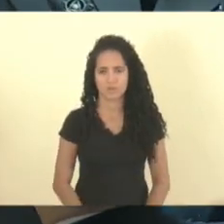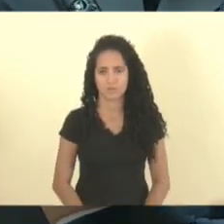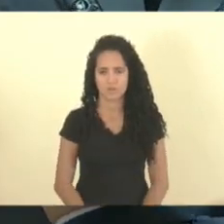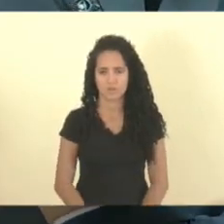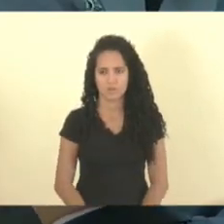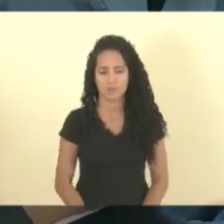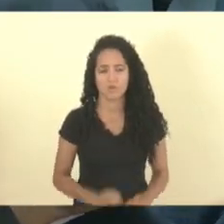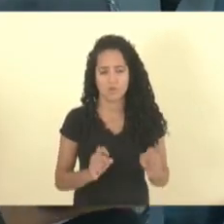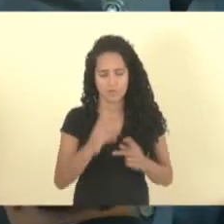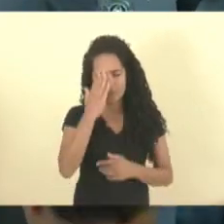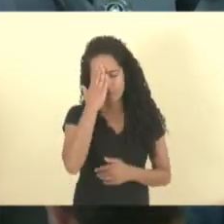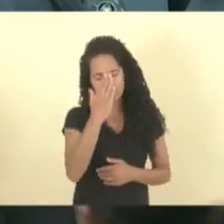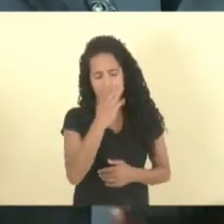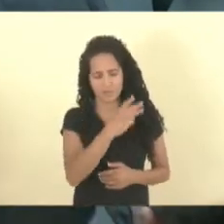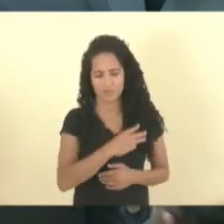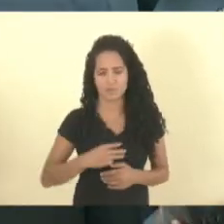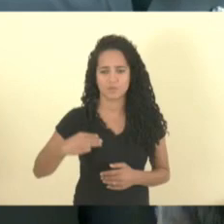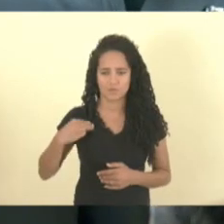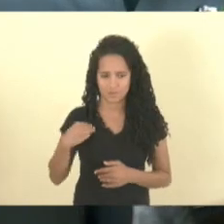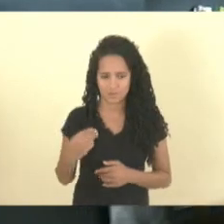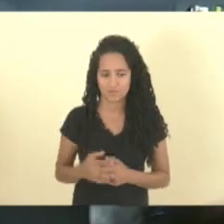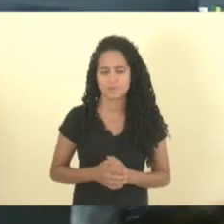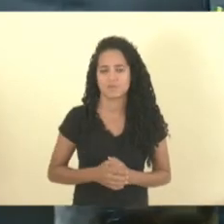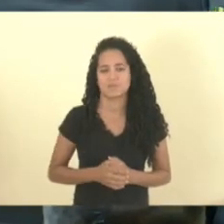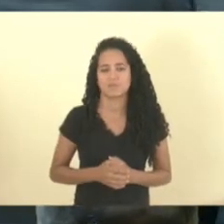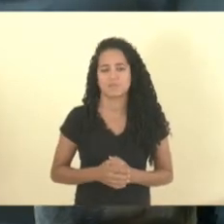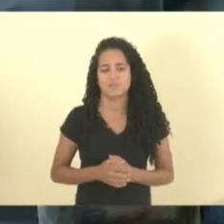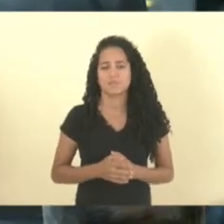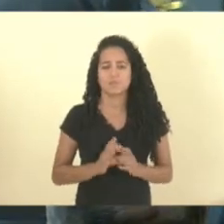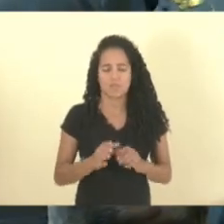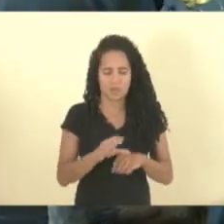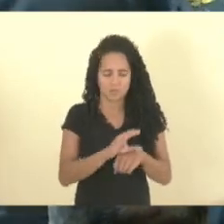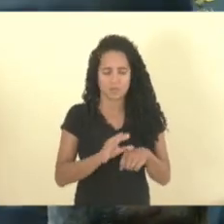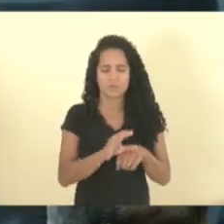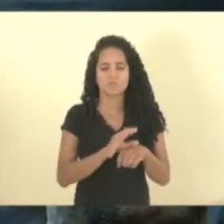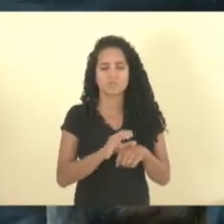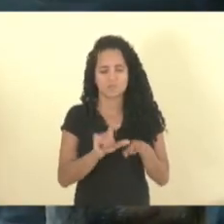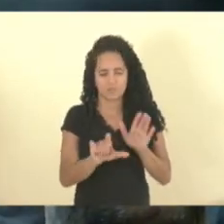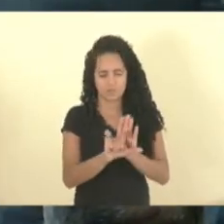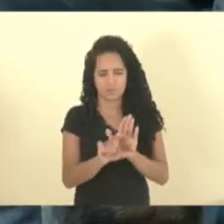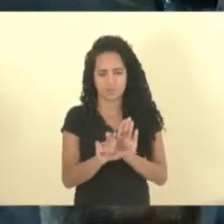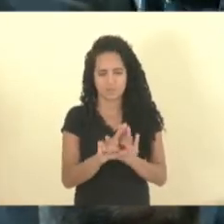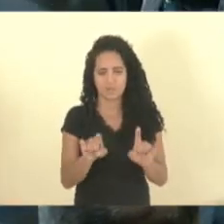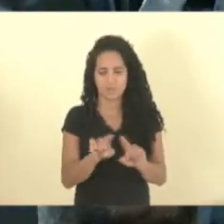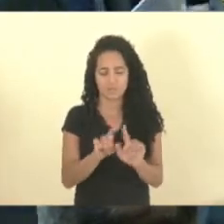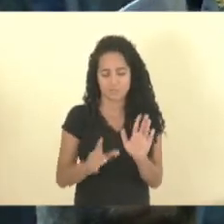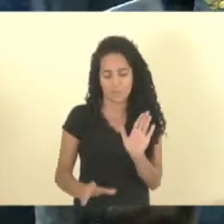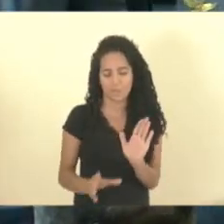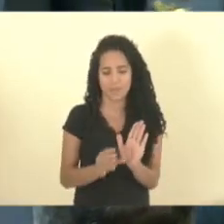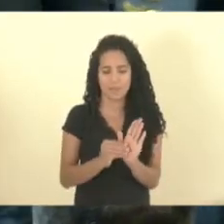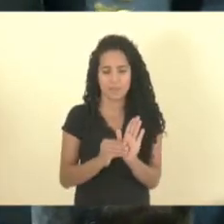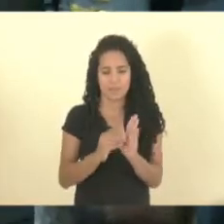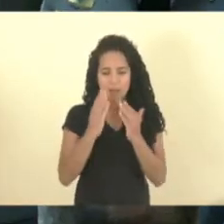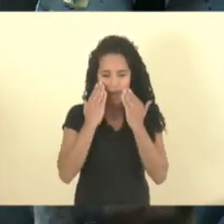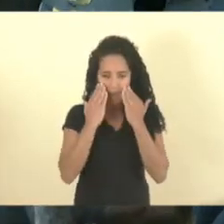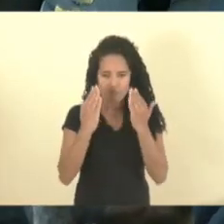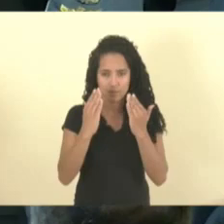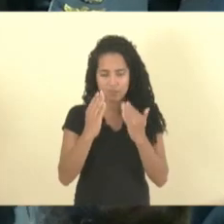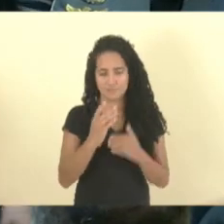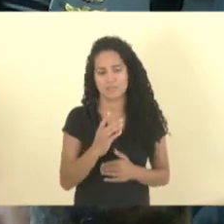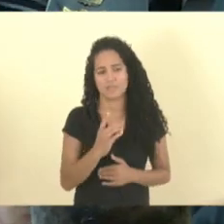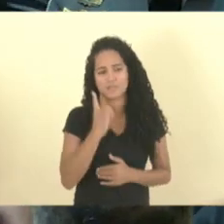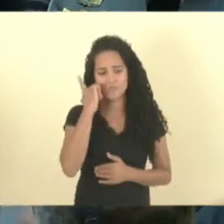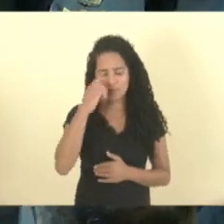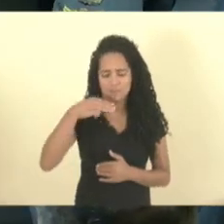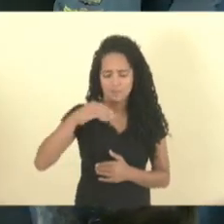Ok, obrigado, deputado Coronel Wellington. O deputado Coronel Wellington deu parecer pela constitucionalidade e legalidade com a emenda apresentada pelo deputado Marcelo